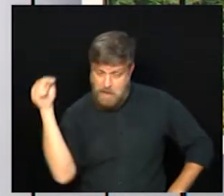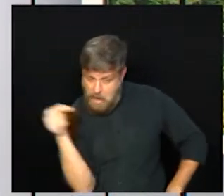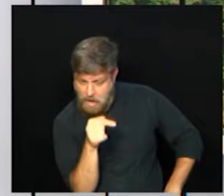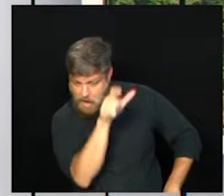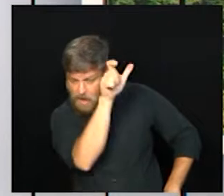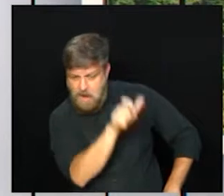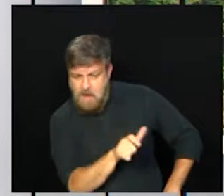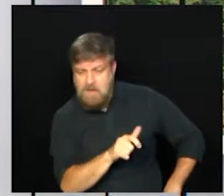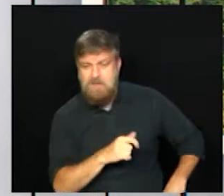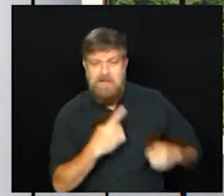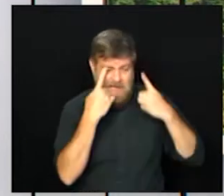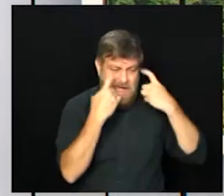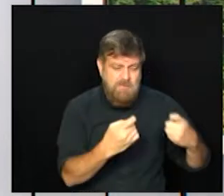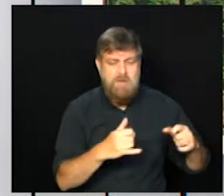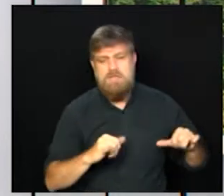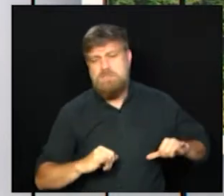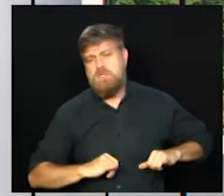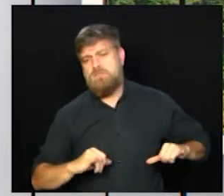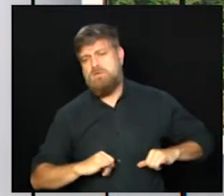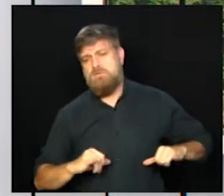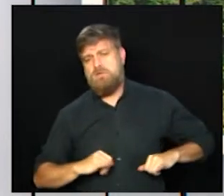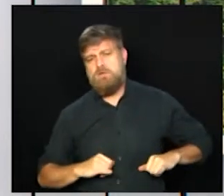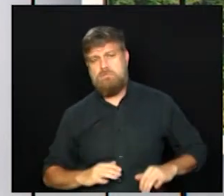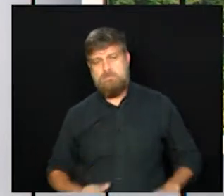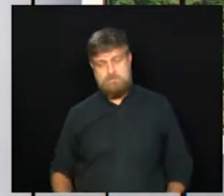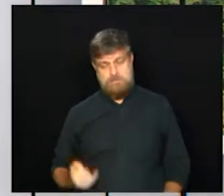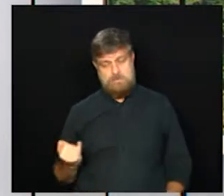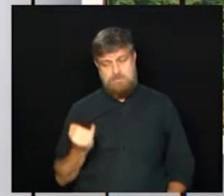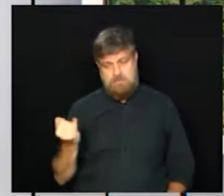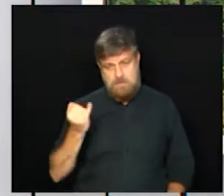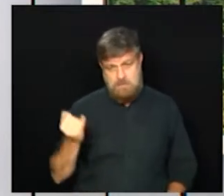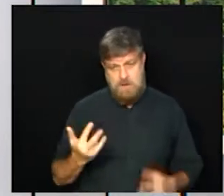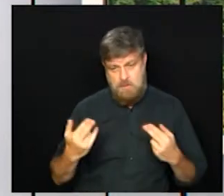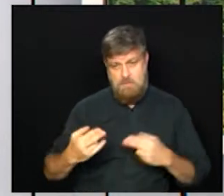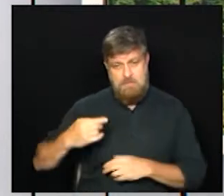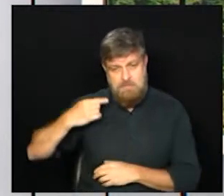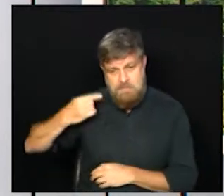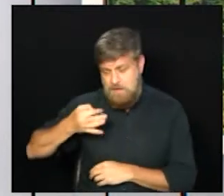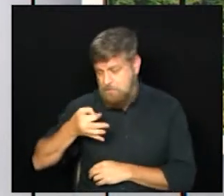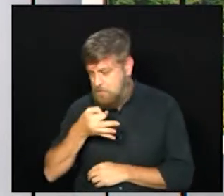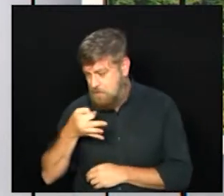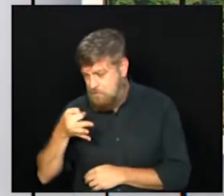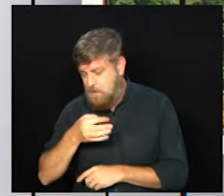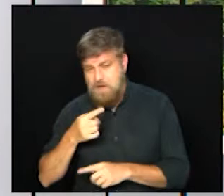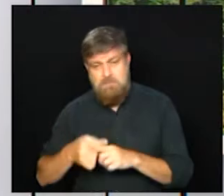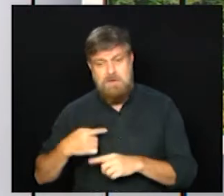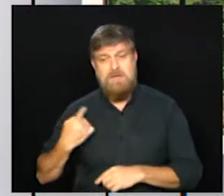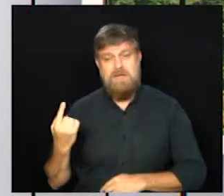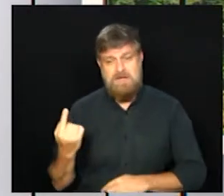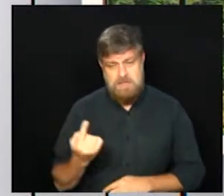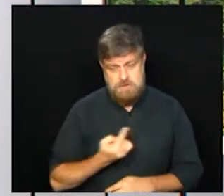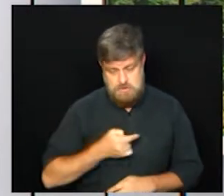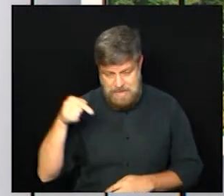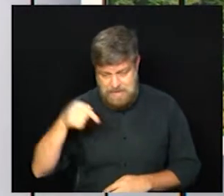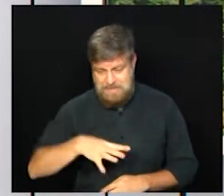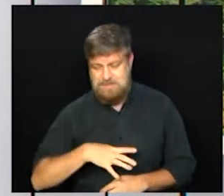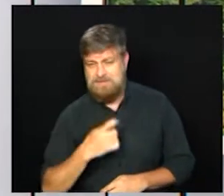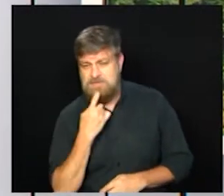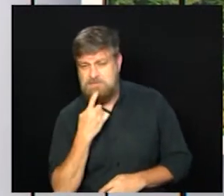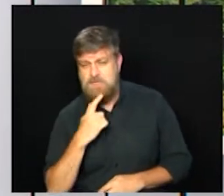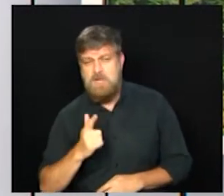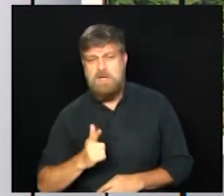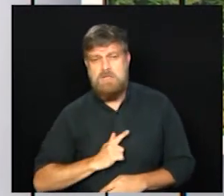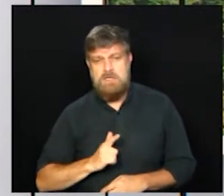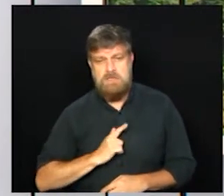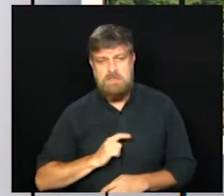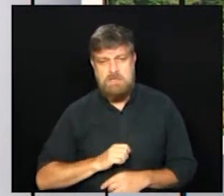violência que ela está sofrendo. Eu acho que é importante isso que a Carla fala, porque a gente, assim, em Campinas, existe aí, né,